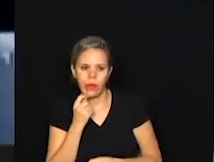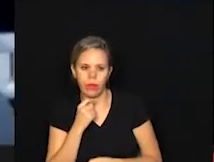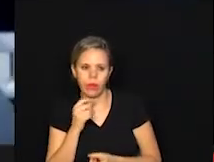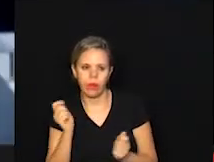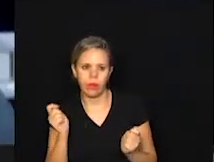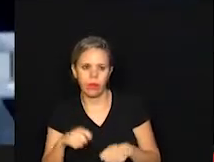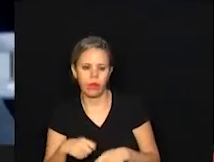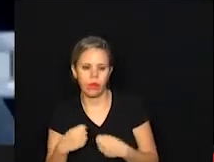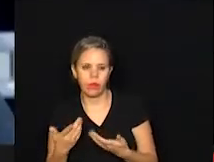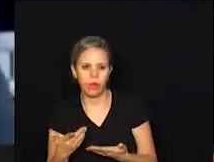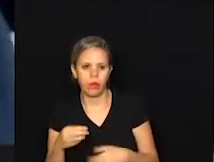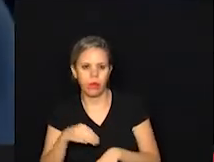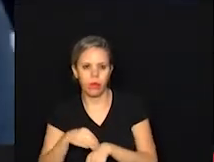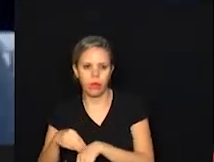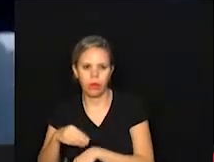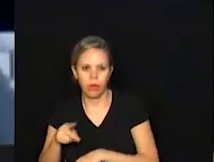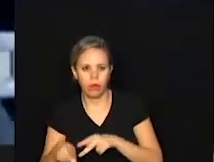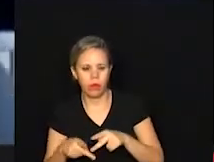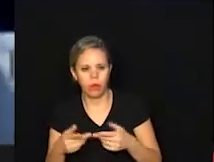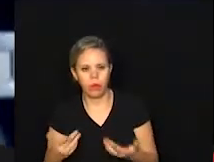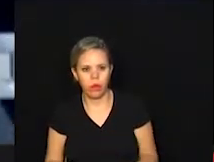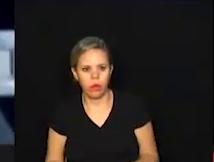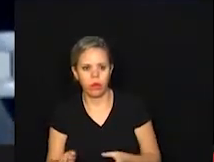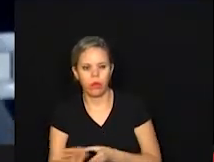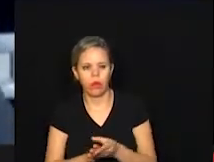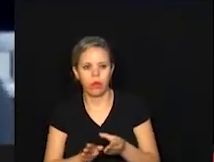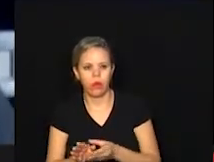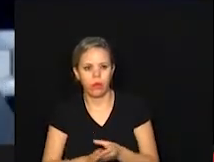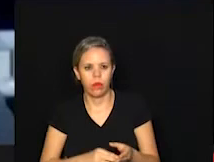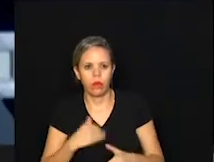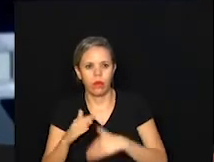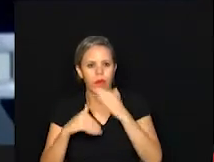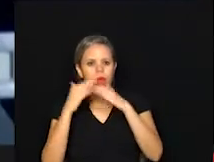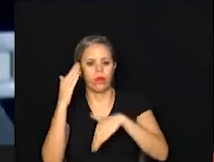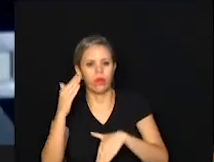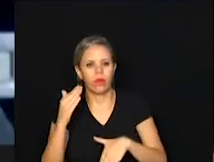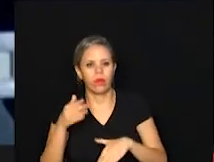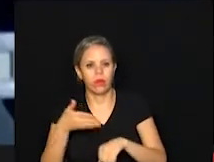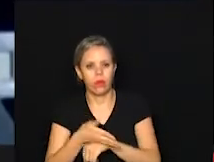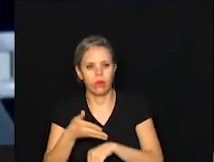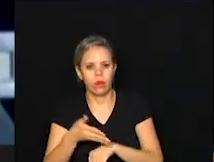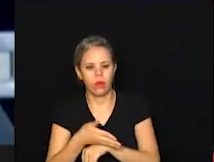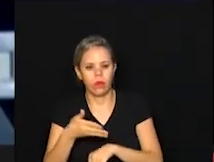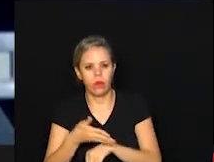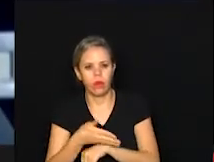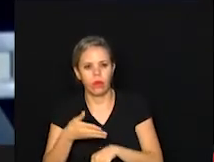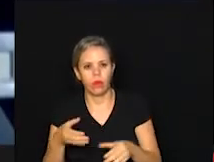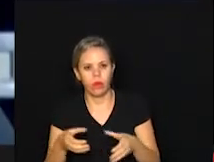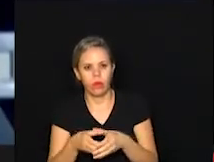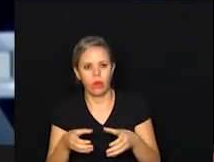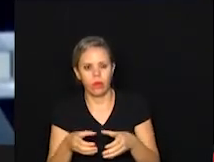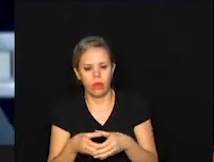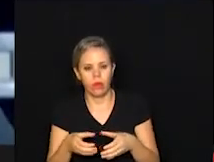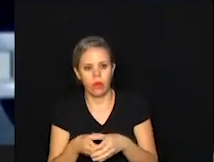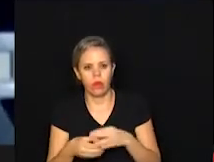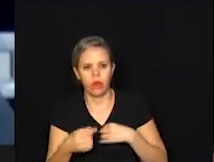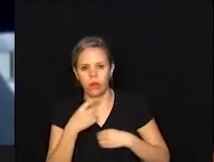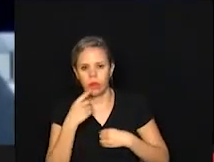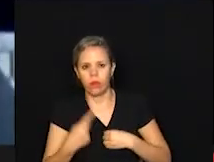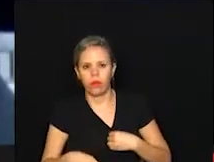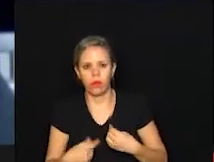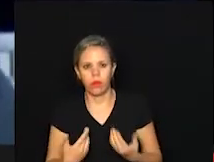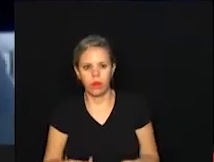né, aos membros e membras do Conselho de Desenvolvimento e Participação da Comunidade de Campinas,